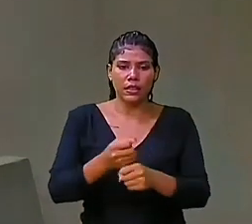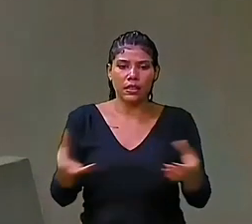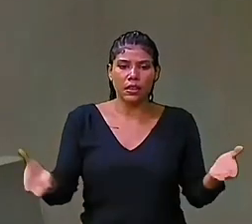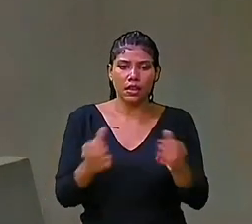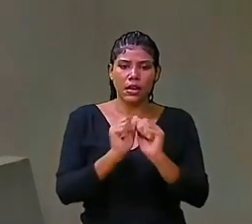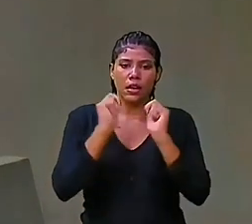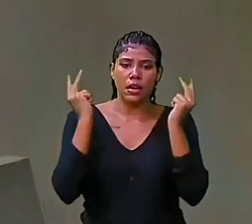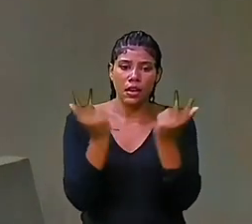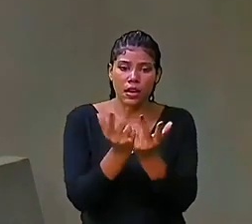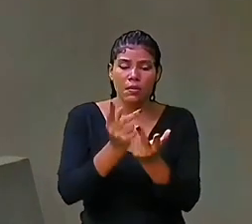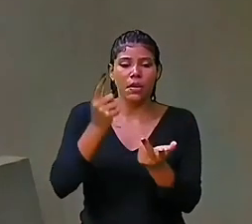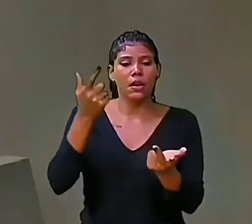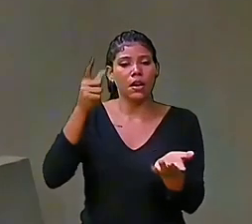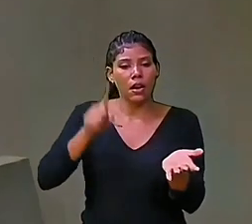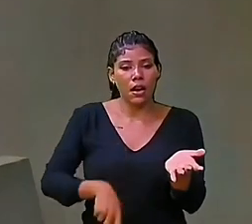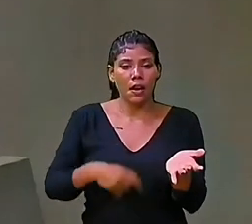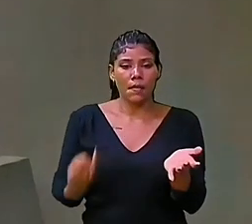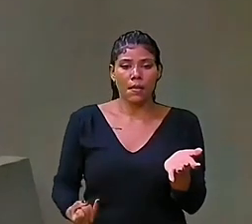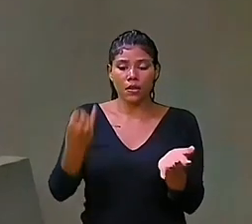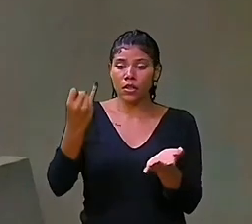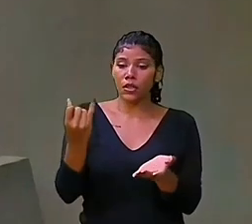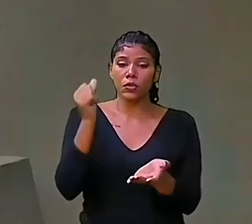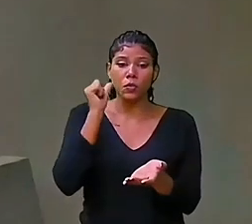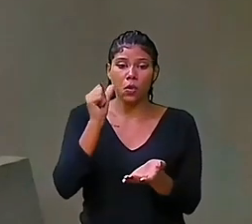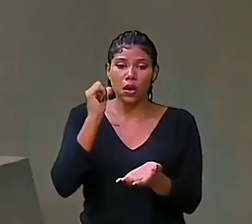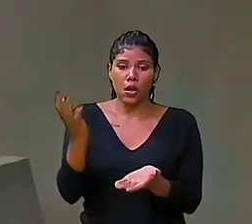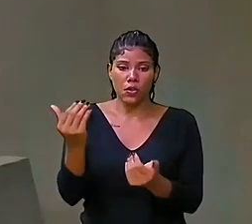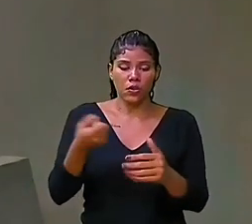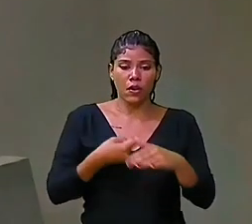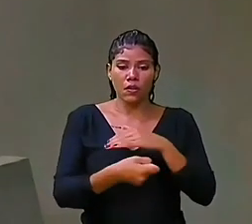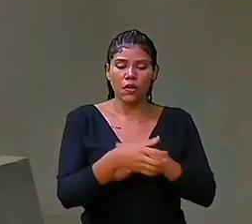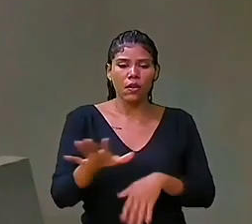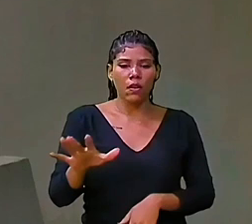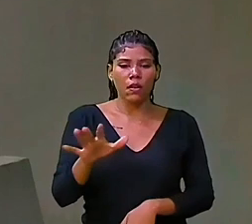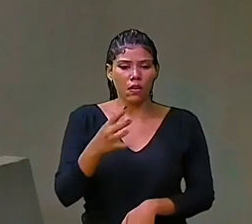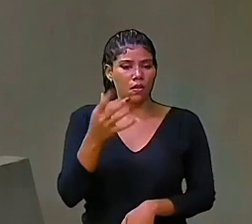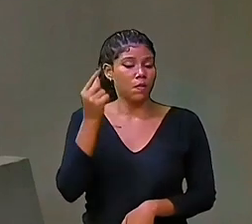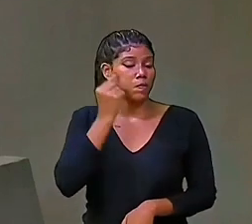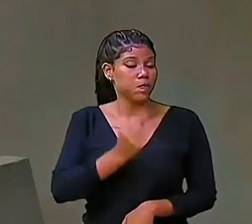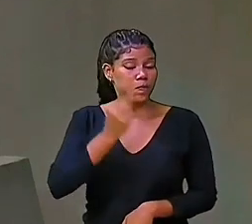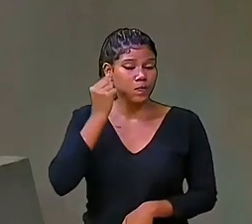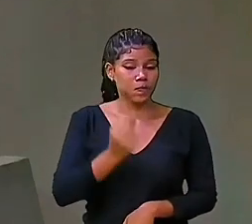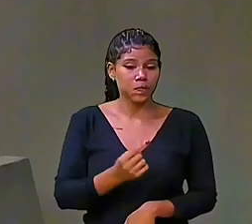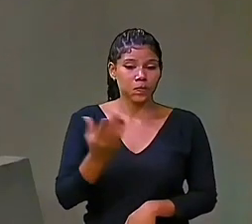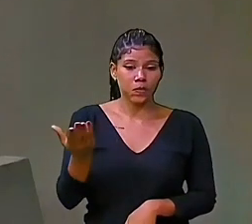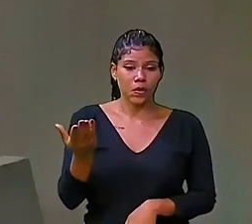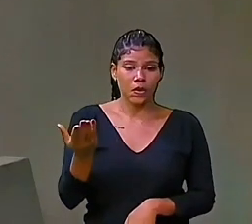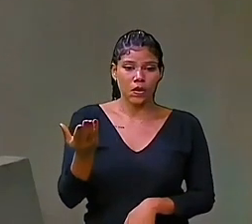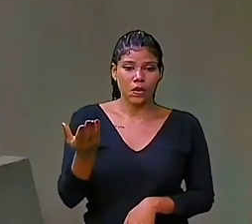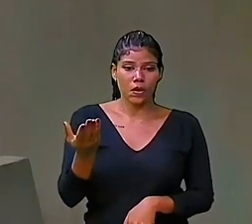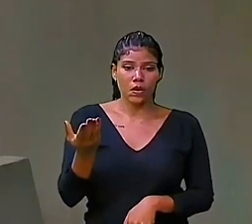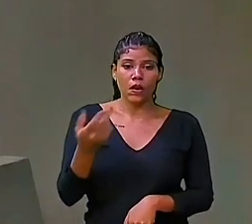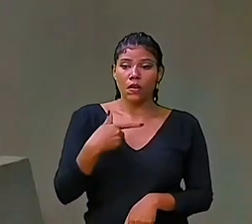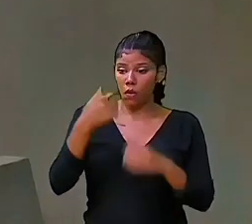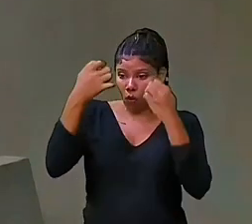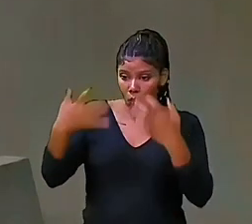Municipal, é importante que mais mulheres, mulheres jovens. E eu vou ouvir a parte do deputado de Assis, vou contar uma história para